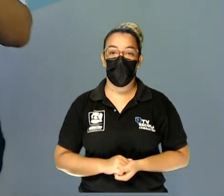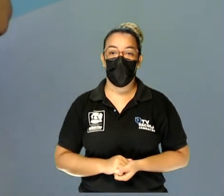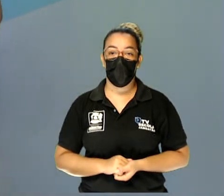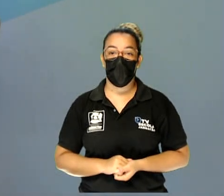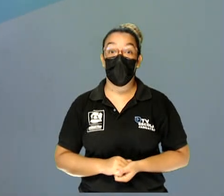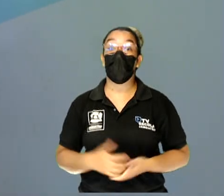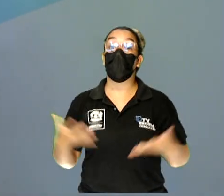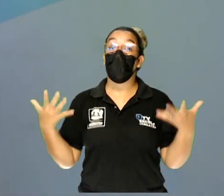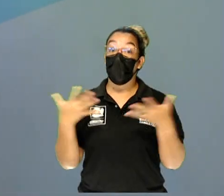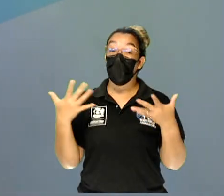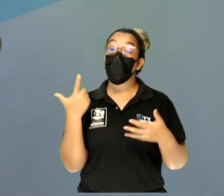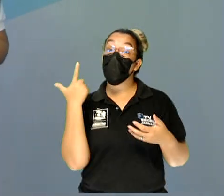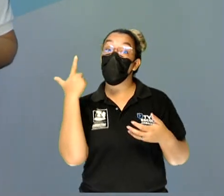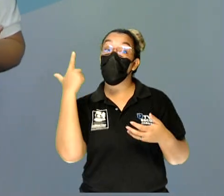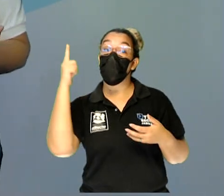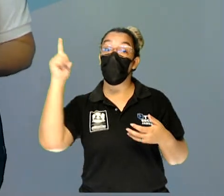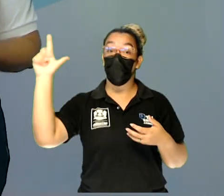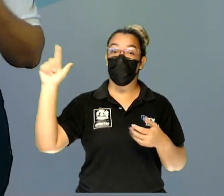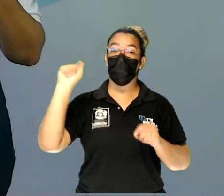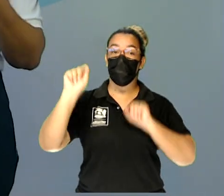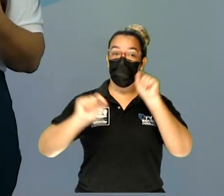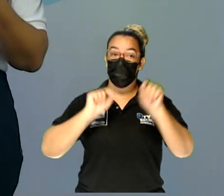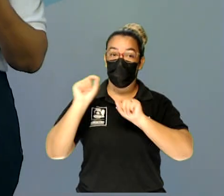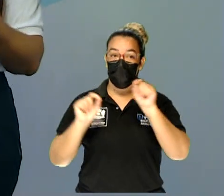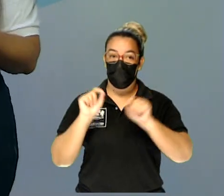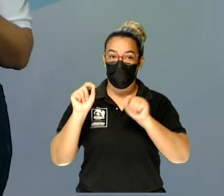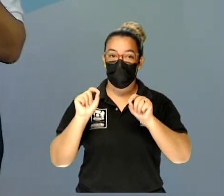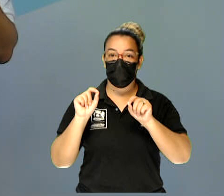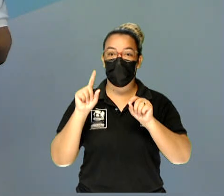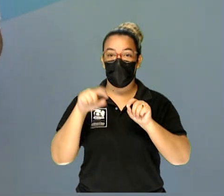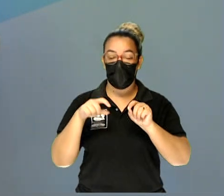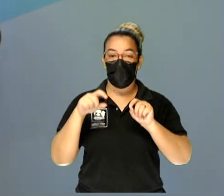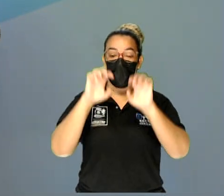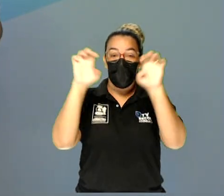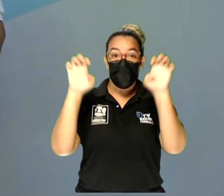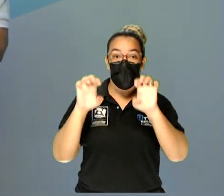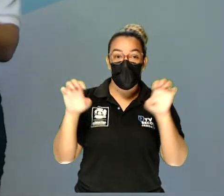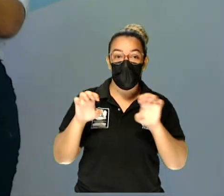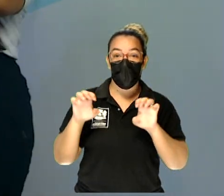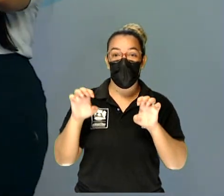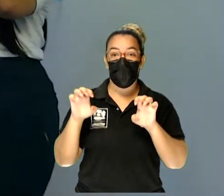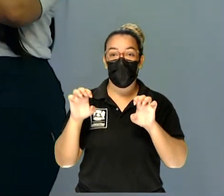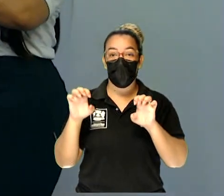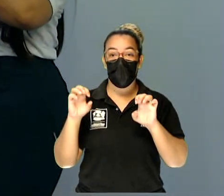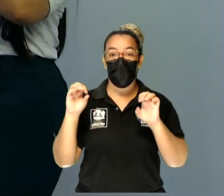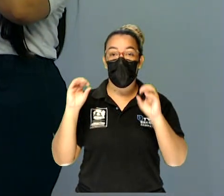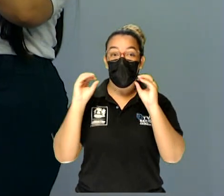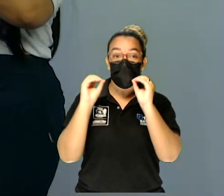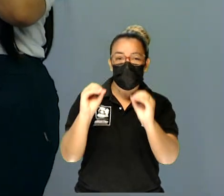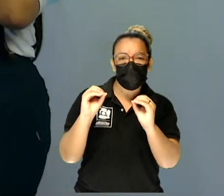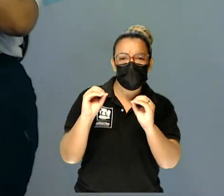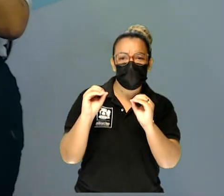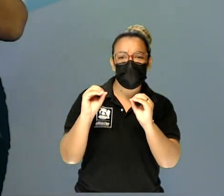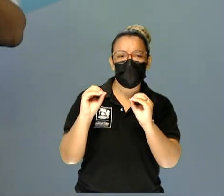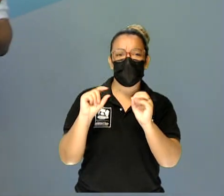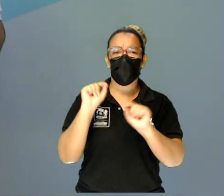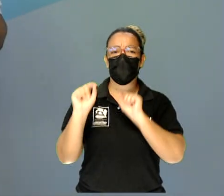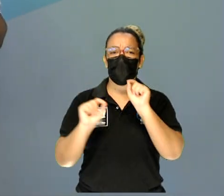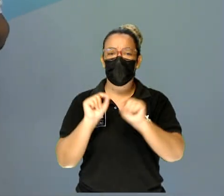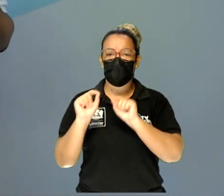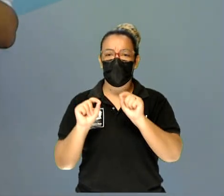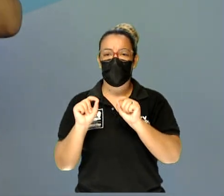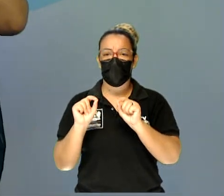E uma outra propriedade da adição é a questão do elemento neutro, ou seja, o zero é o elemento neutro da